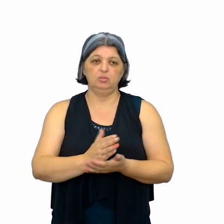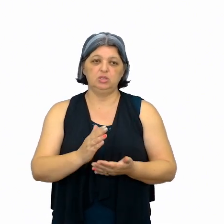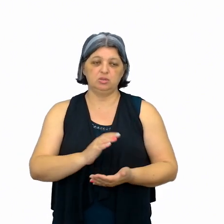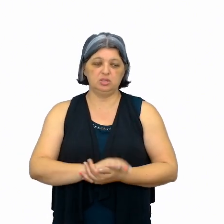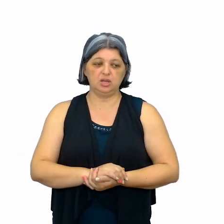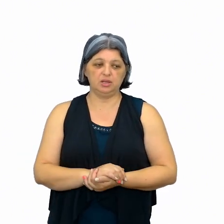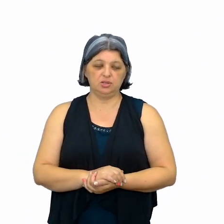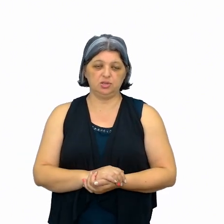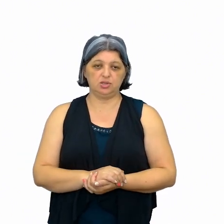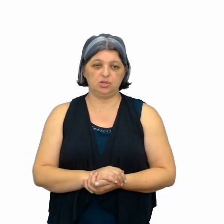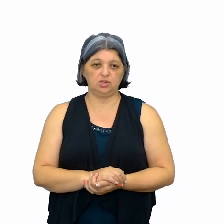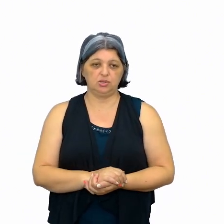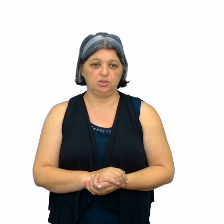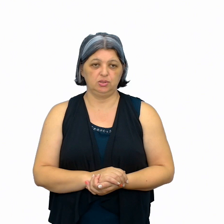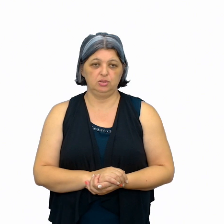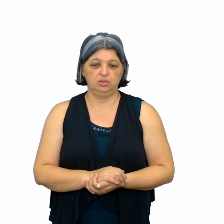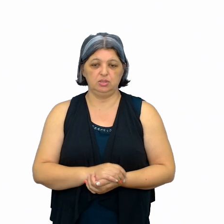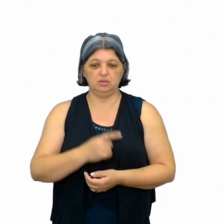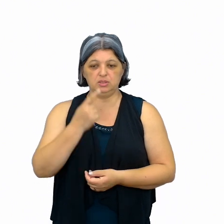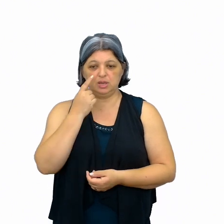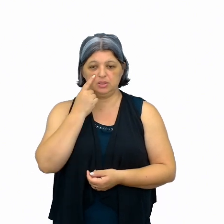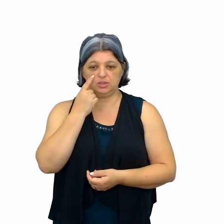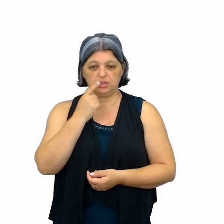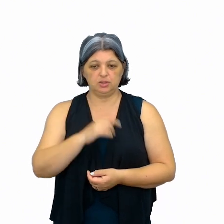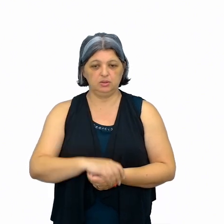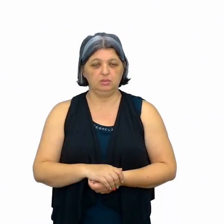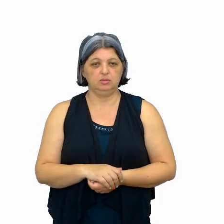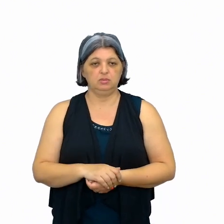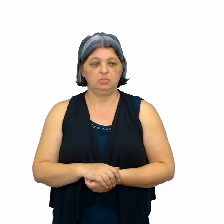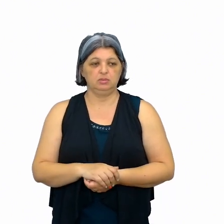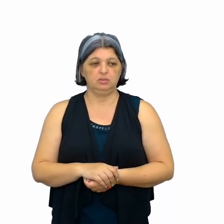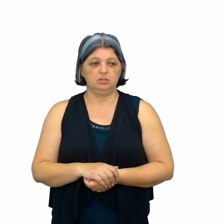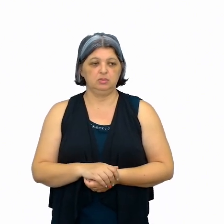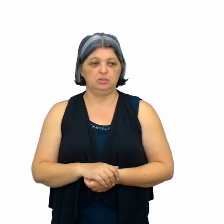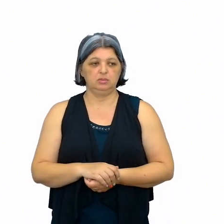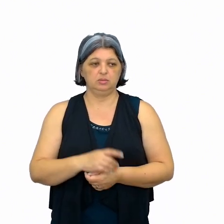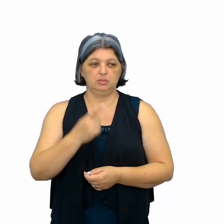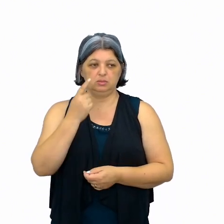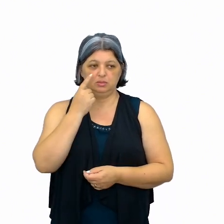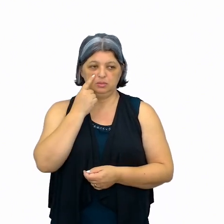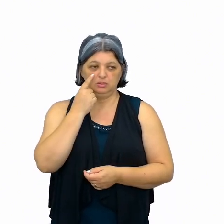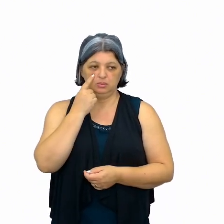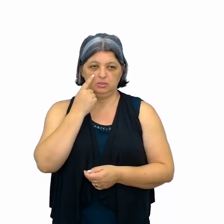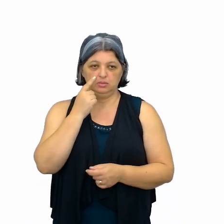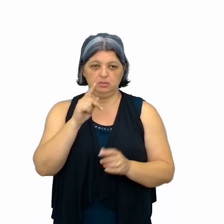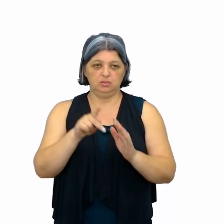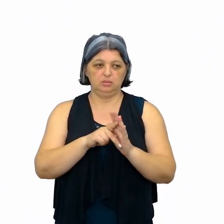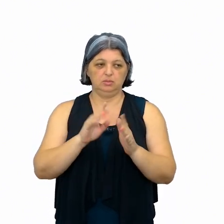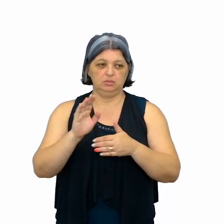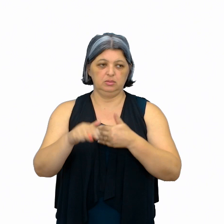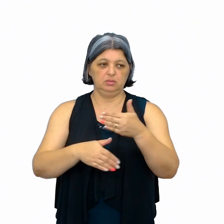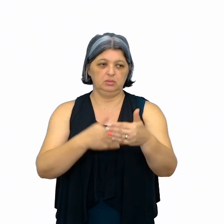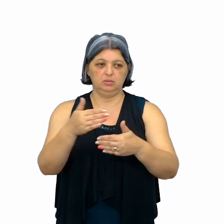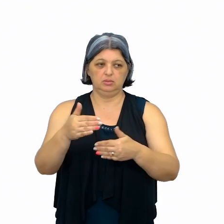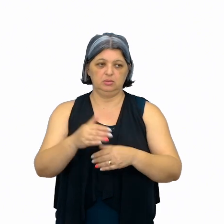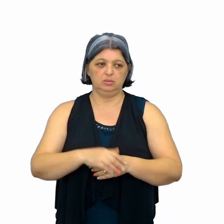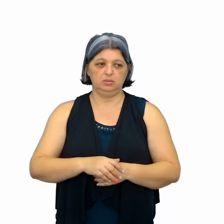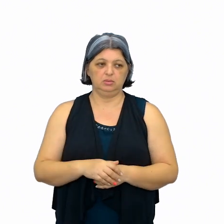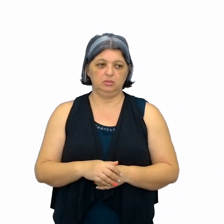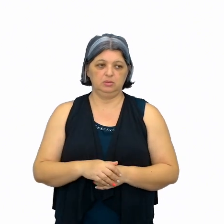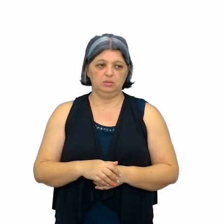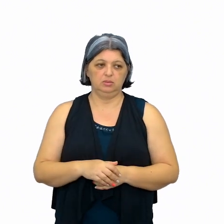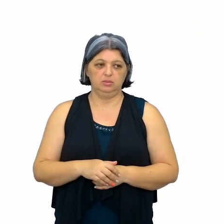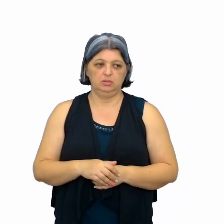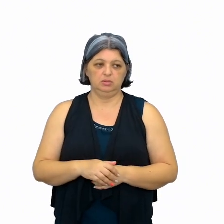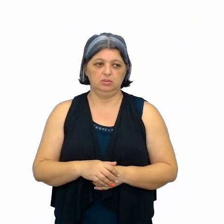sobre como essas atividades contribuem para o movimento e o desenvolvimento de algumas